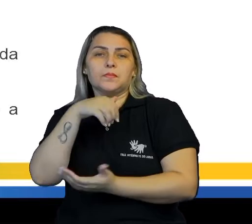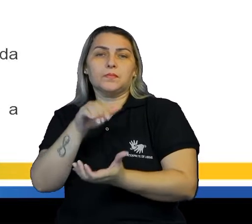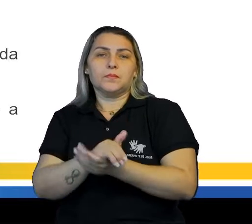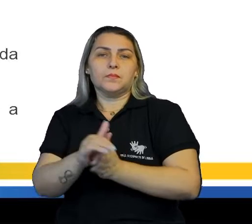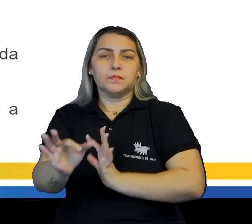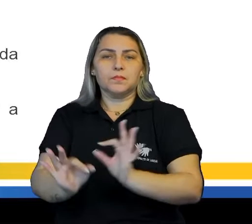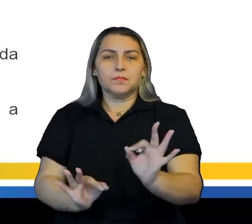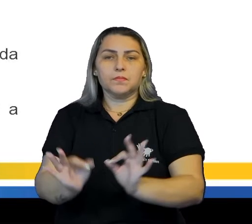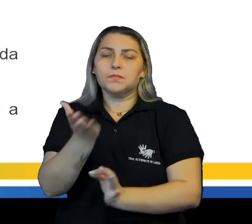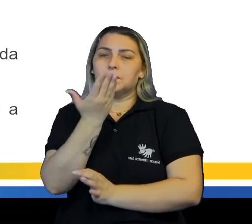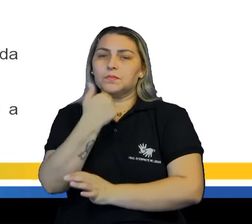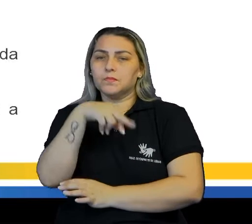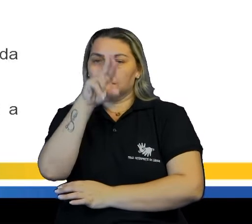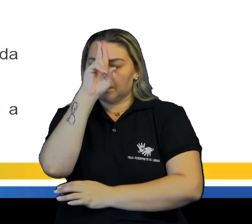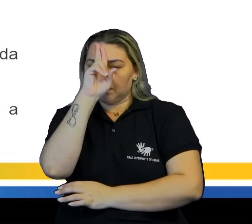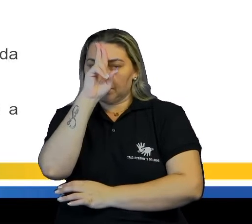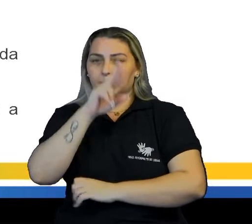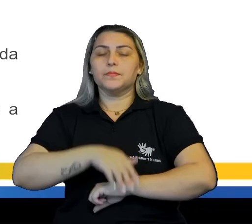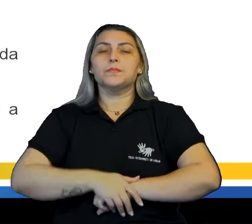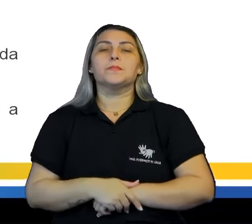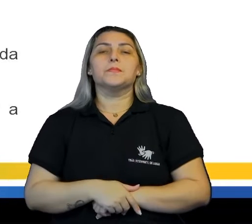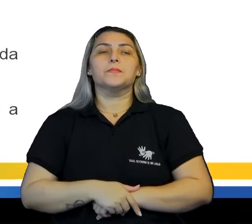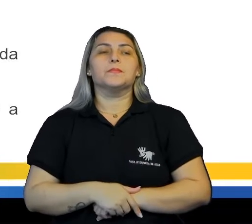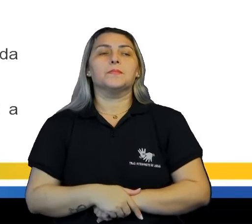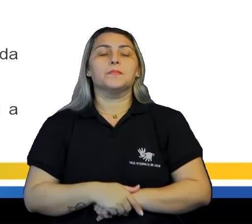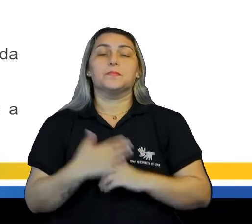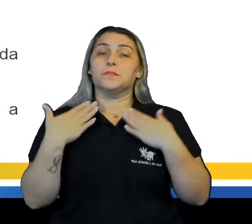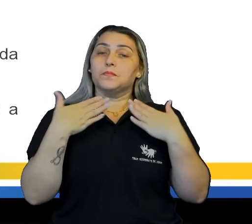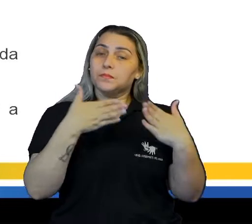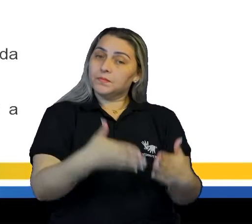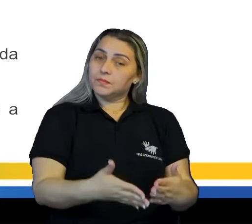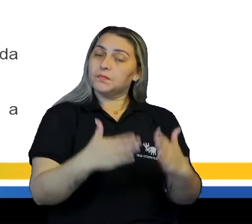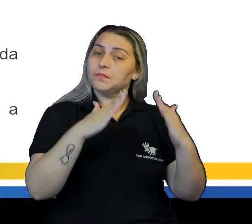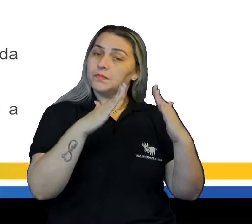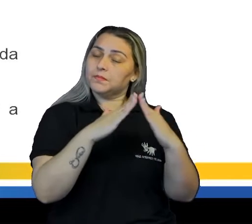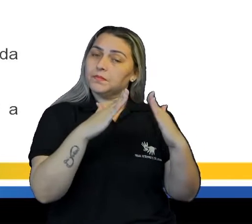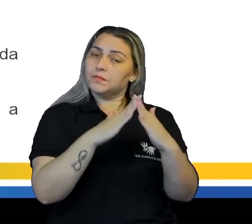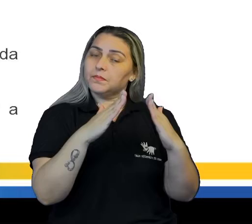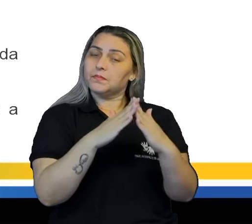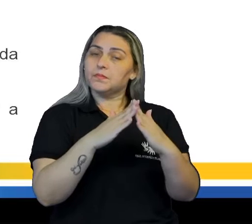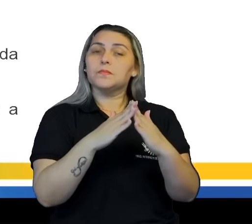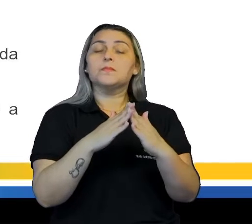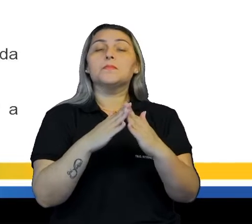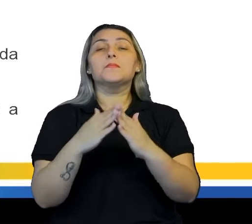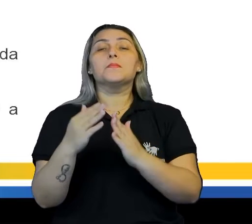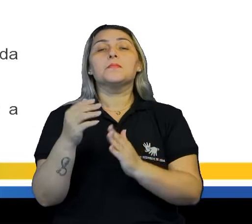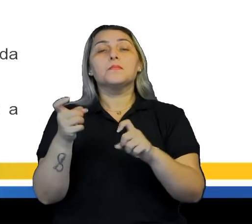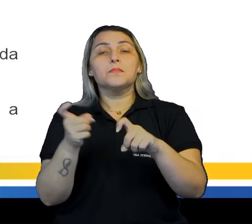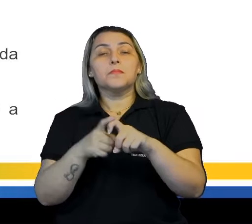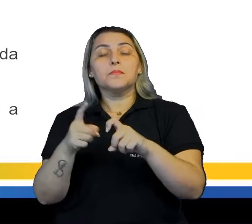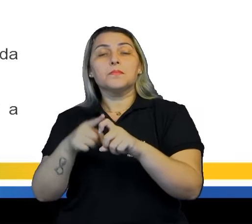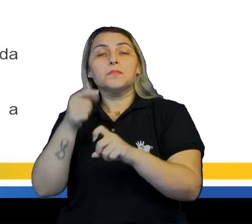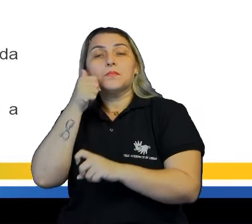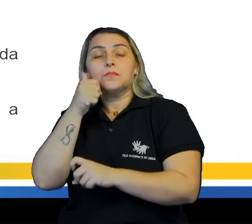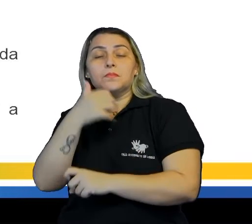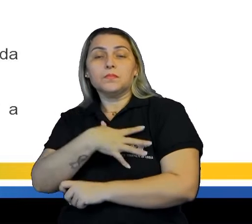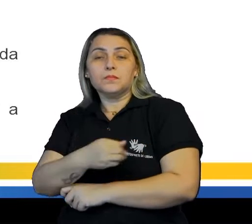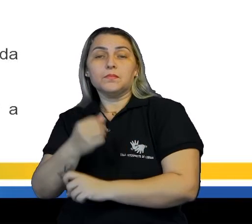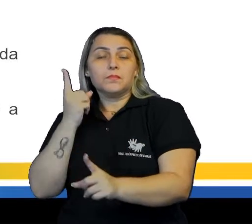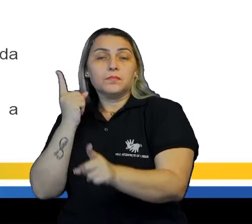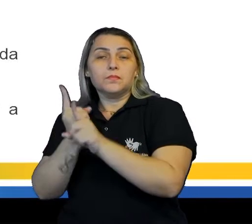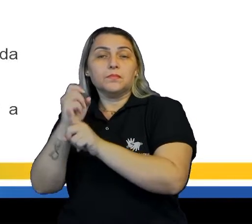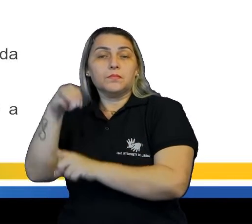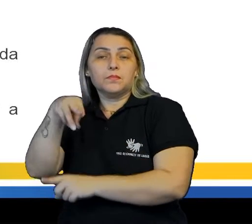esposa, preparava o almoço. Quando chegaram em casa, Armando e seu filho encontraram